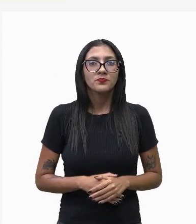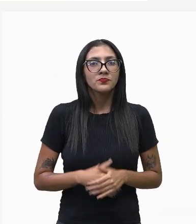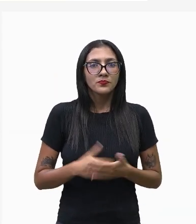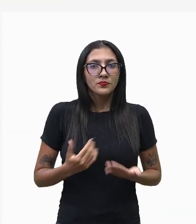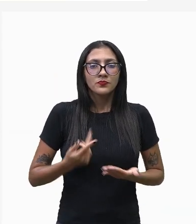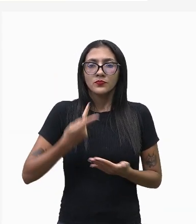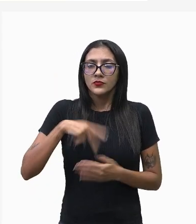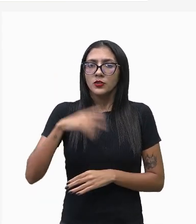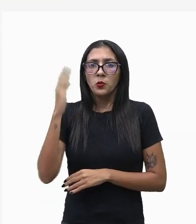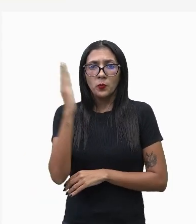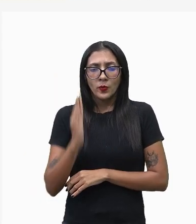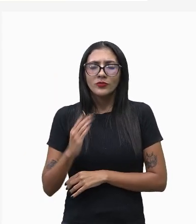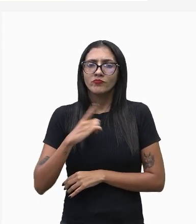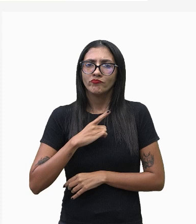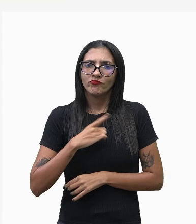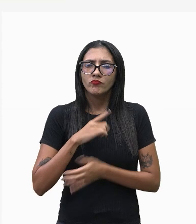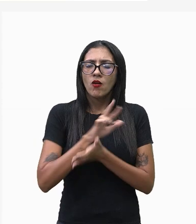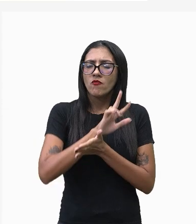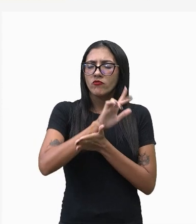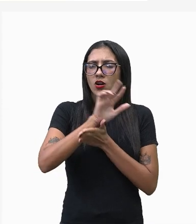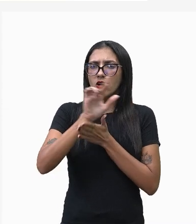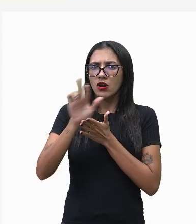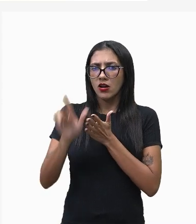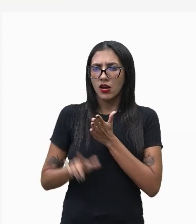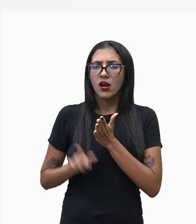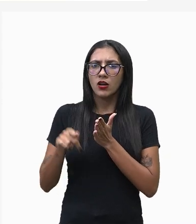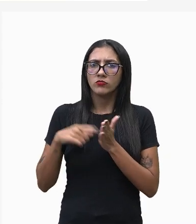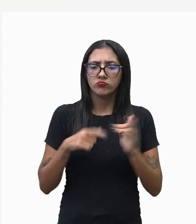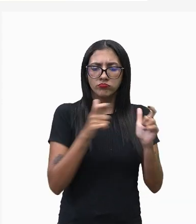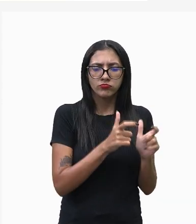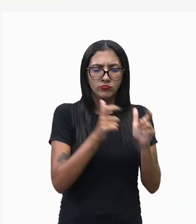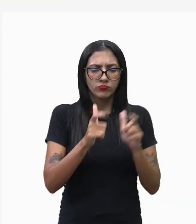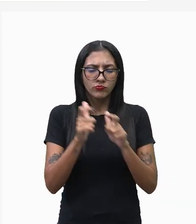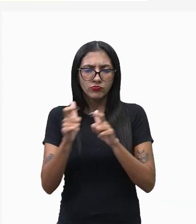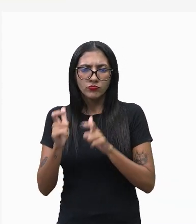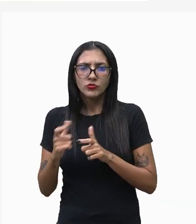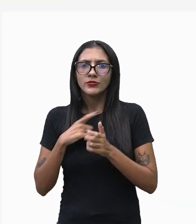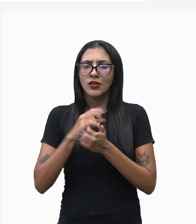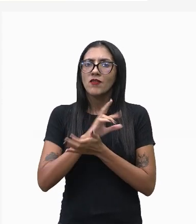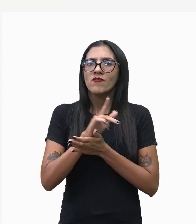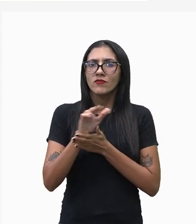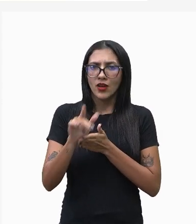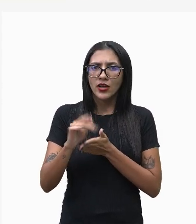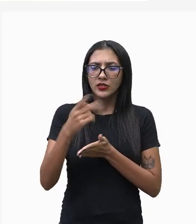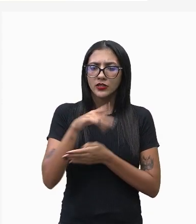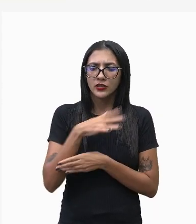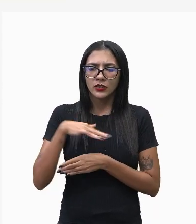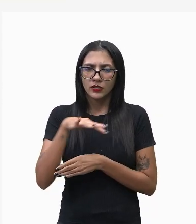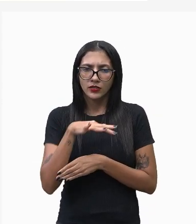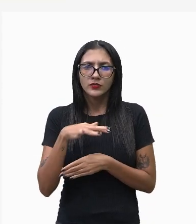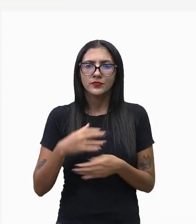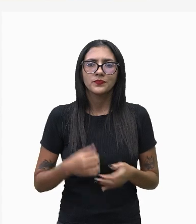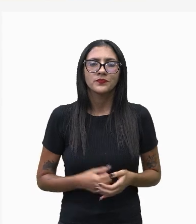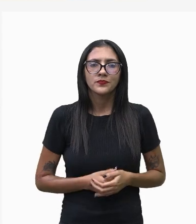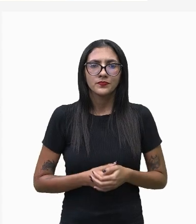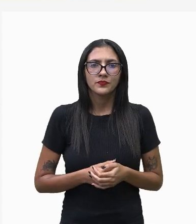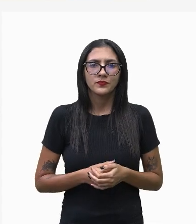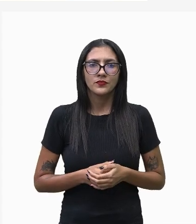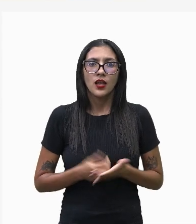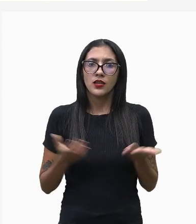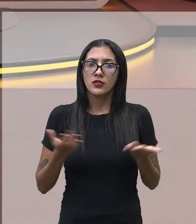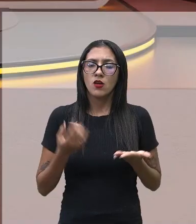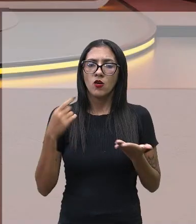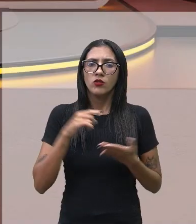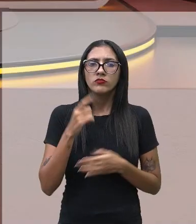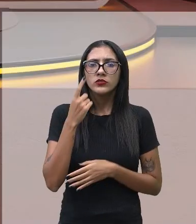está repleto dessas unidades de conservação, nós temos várias aí ao longo do território nacional e vamos observar aqui num